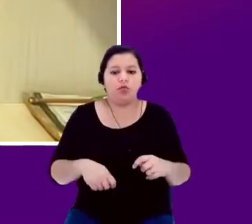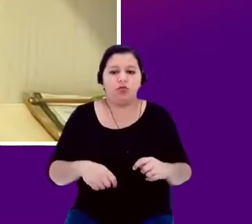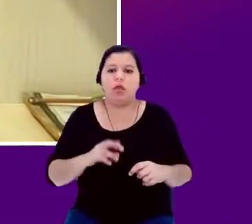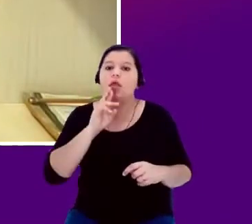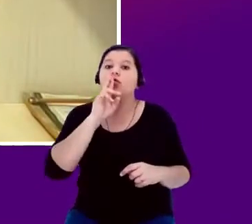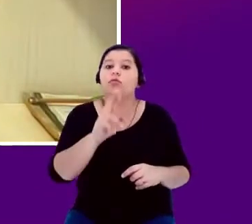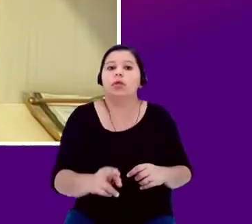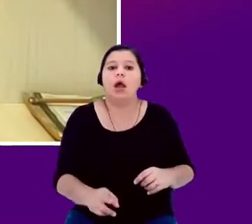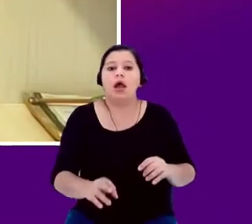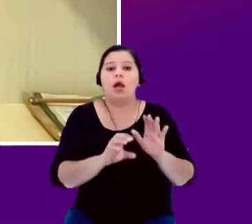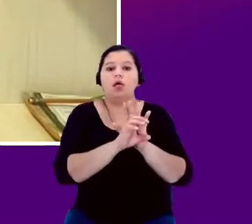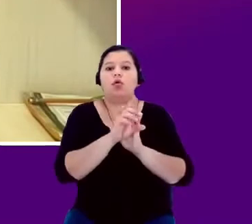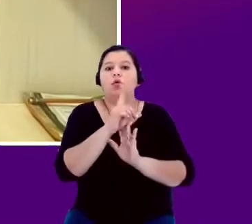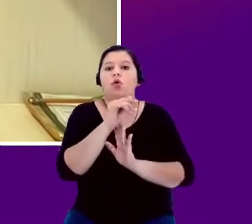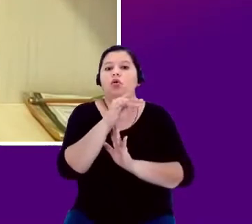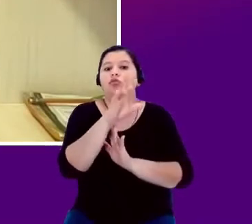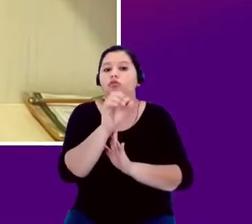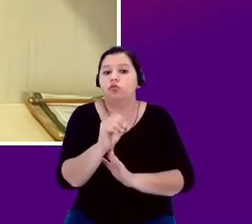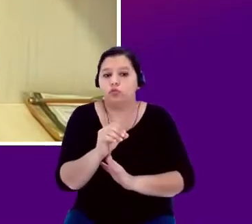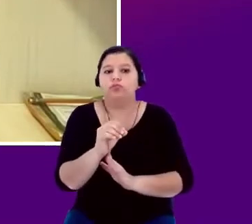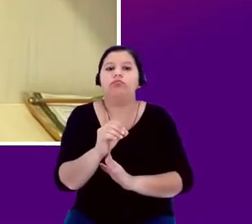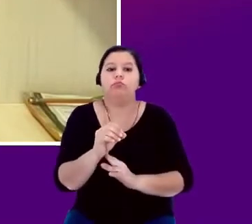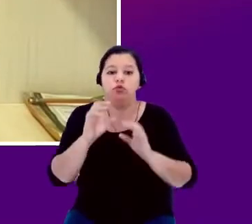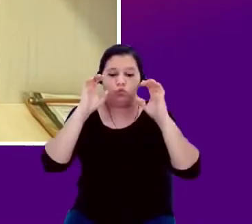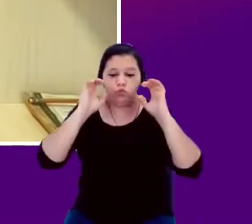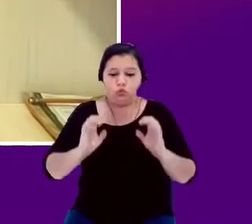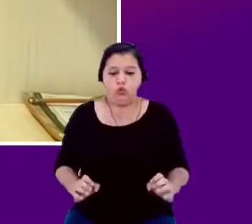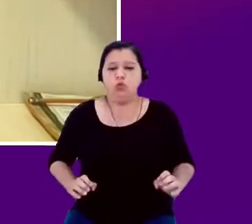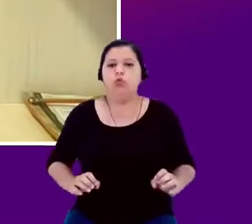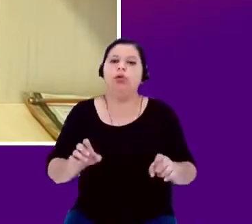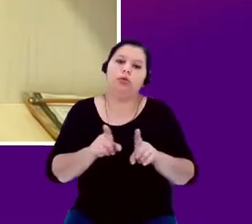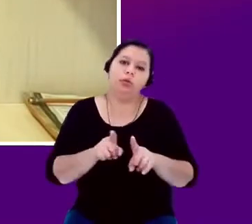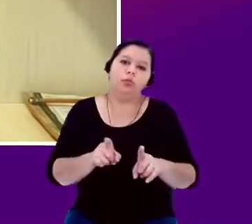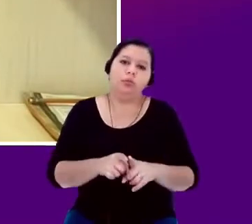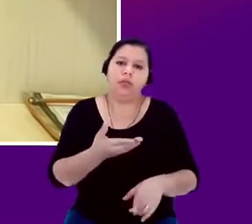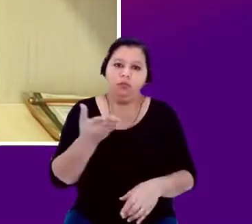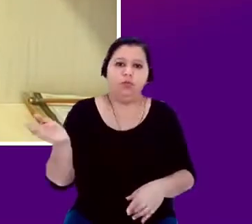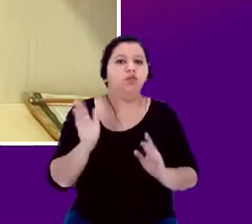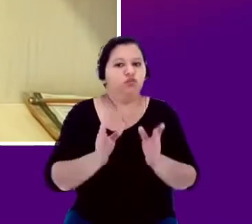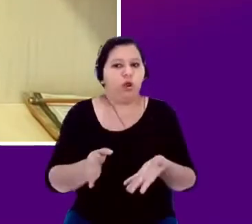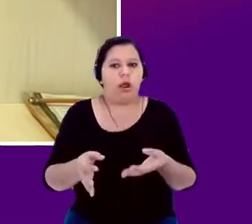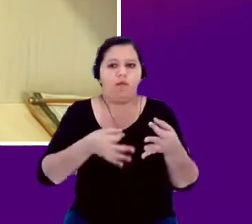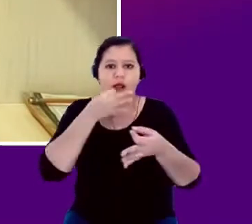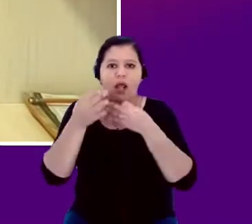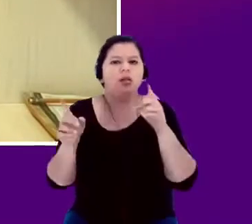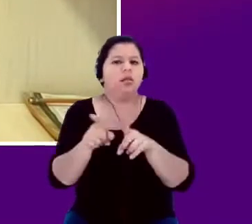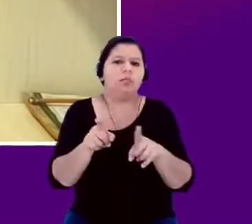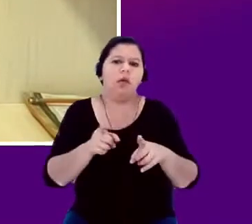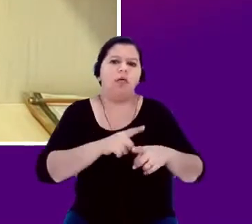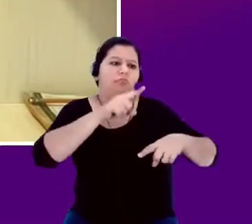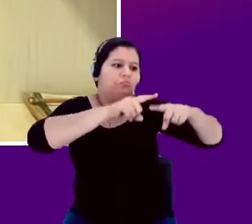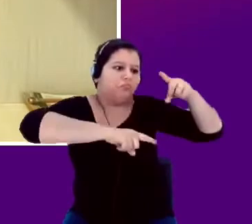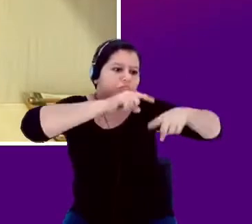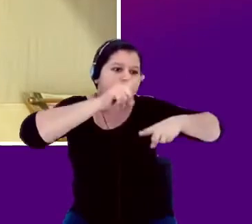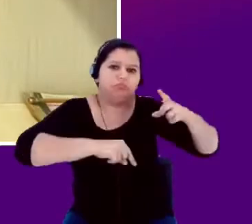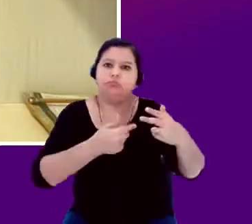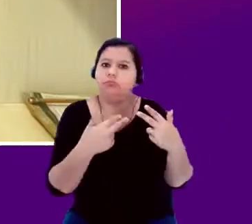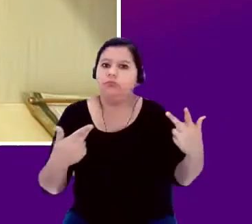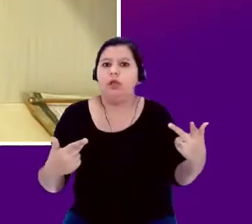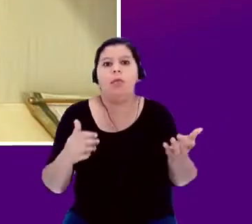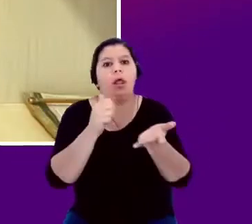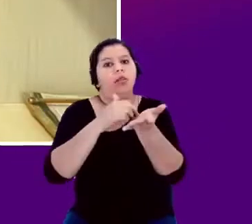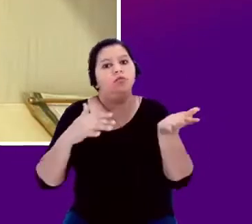de conduta, como mencionado pelo ministro Cueva e também pela Glaucia, como também em insumos, né, para eventual atividade